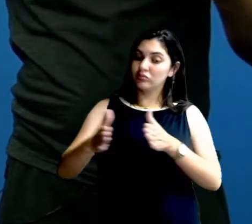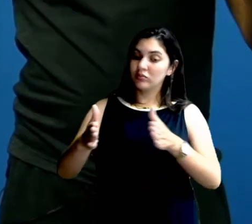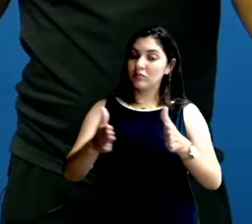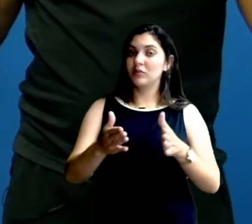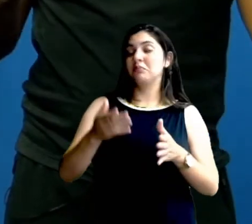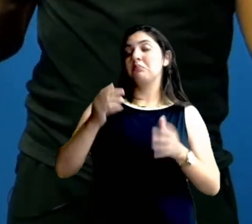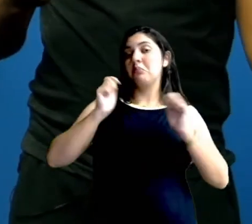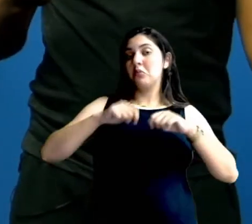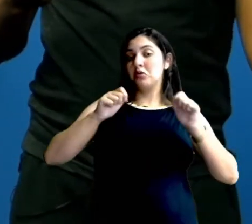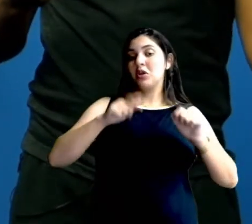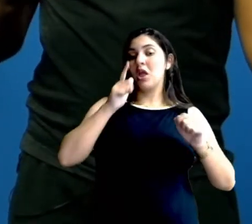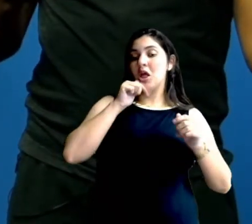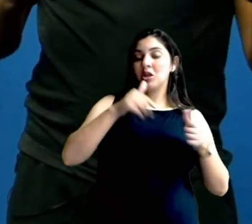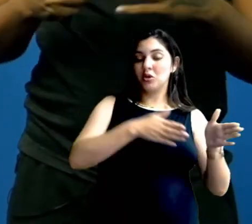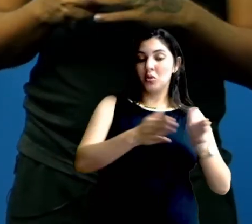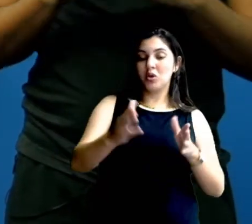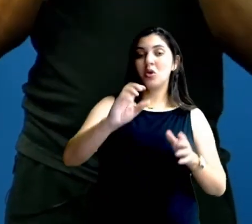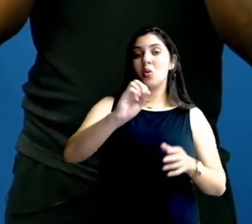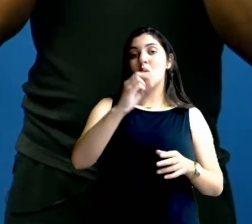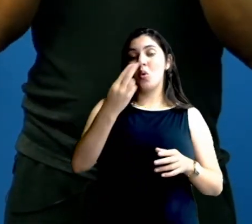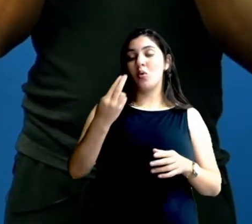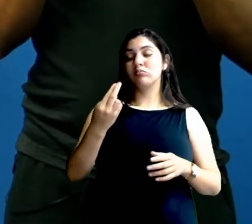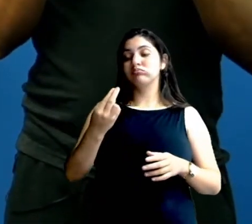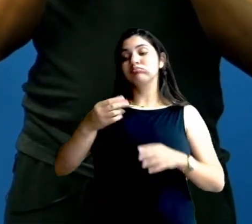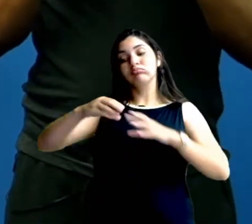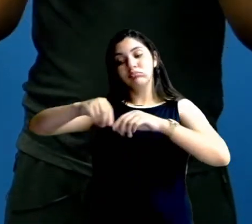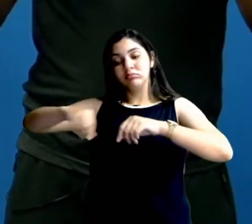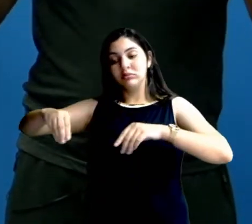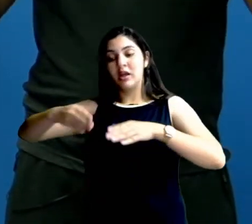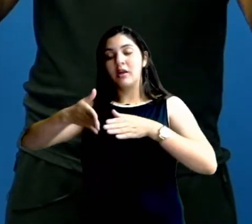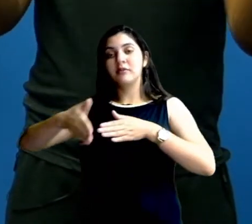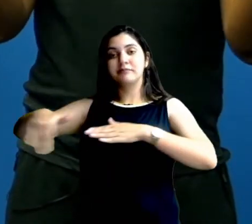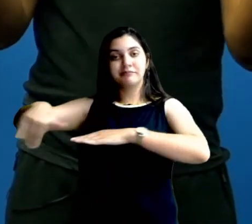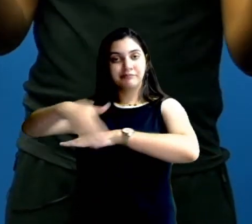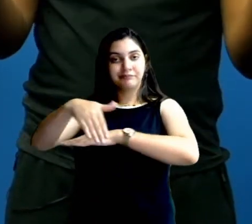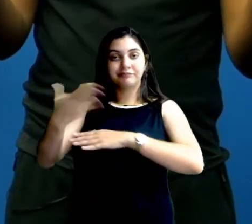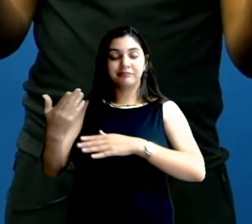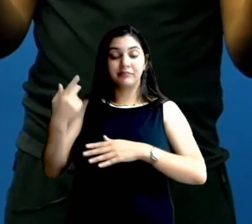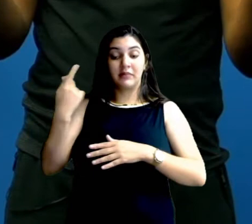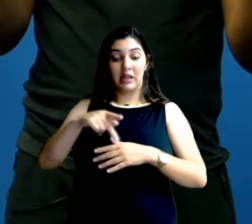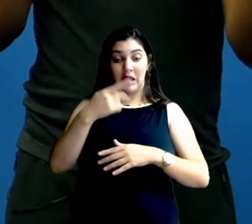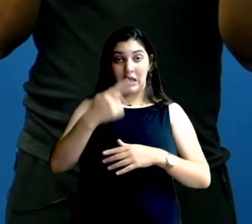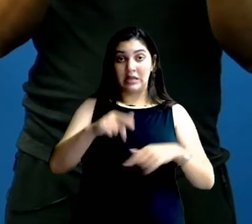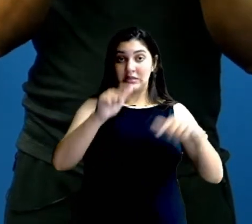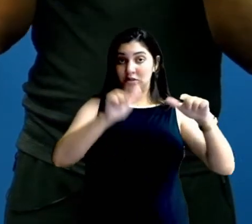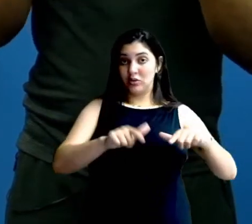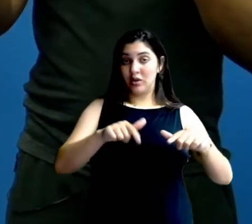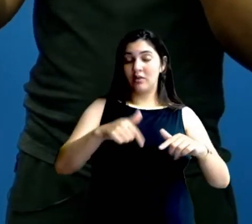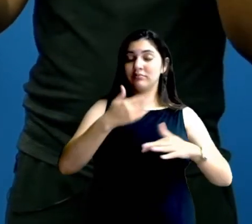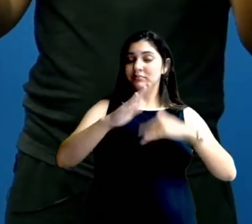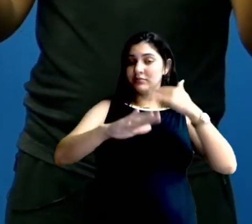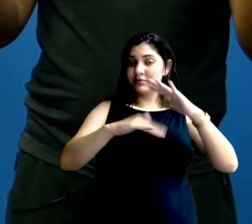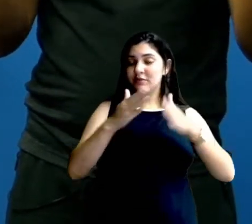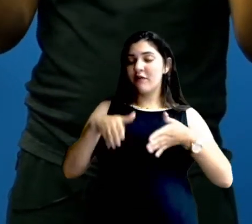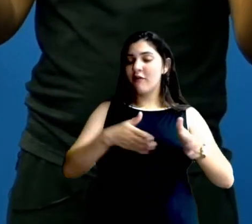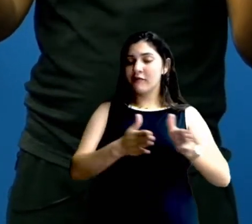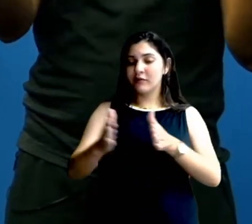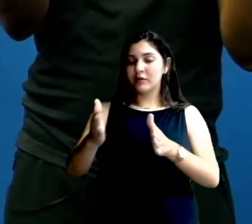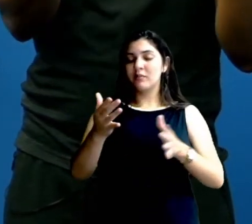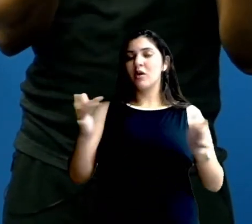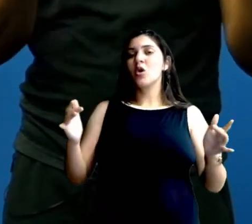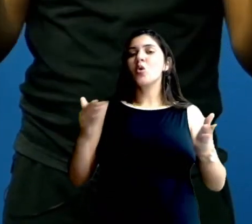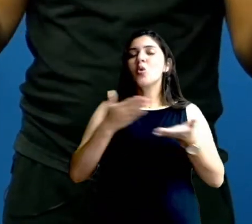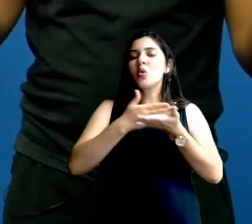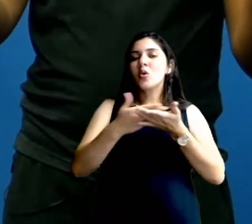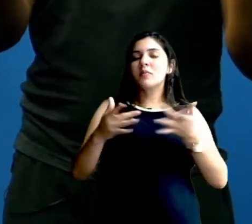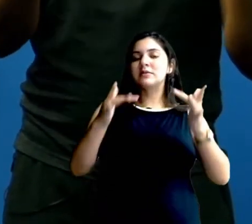tanto pelo rio quanto no terra né então é e nessas voltas né e começa a interligar